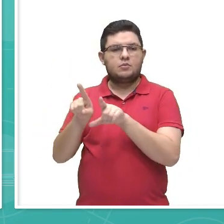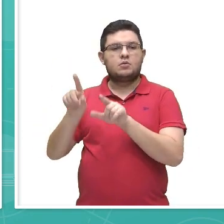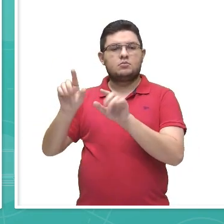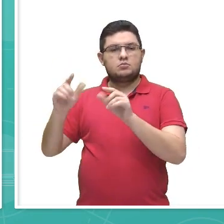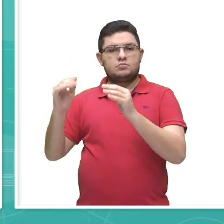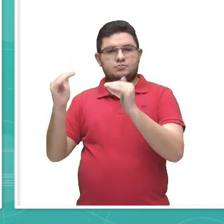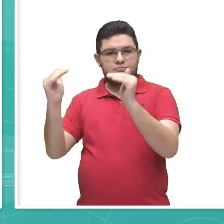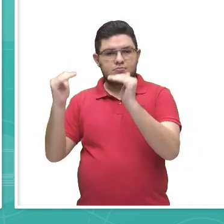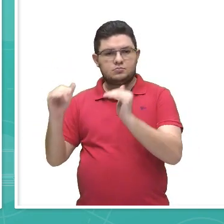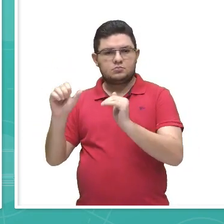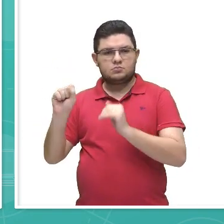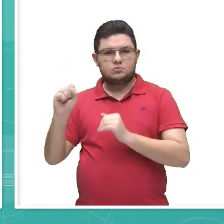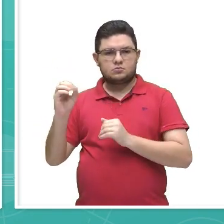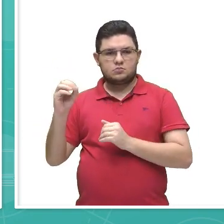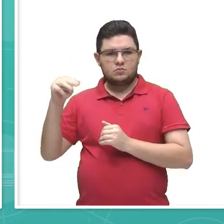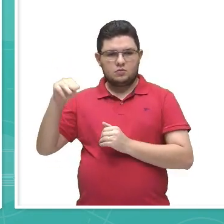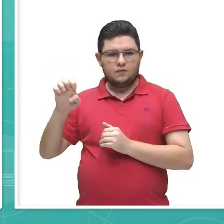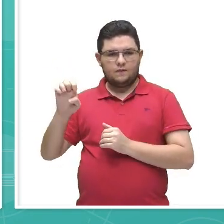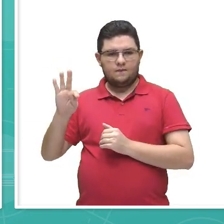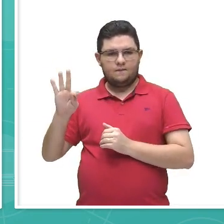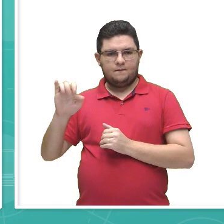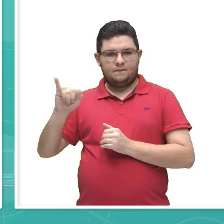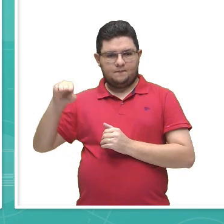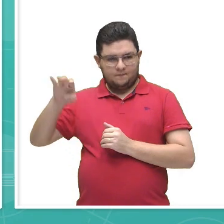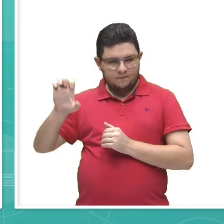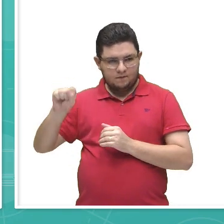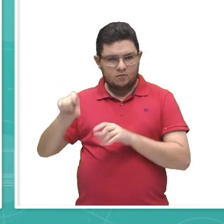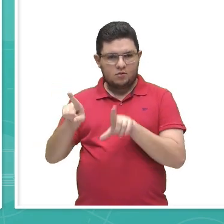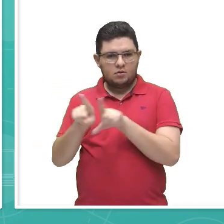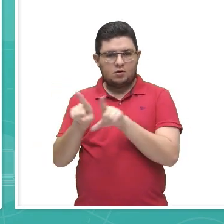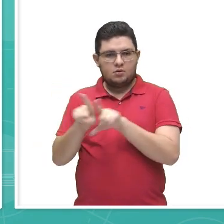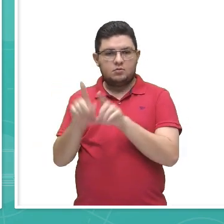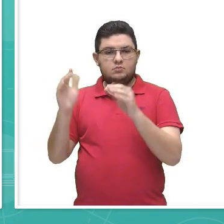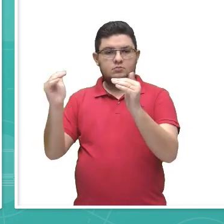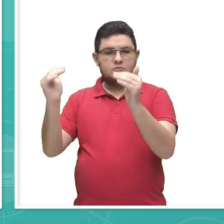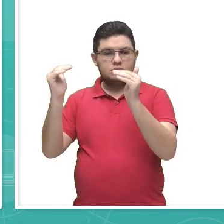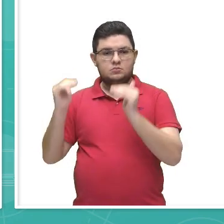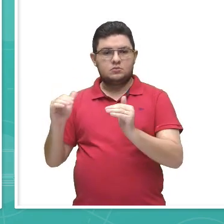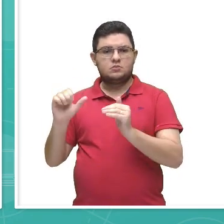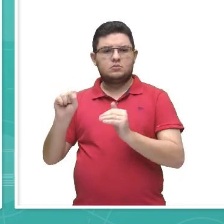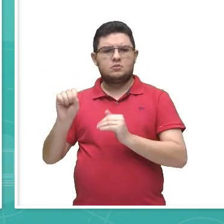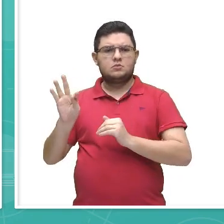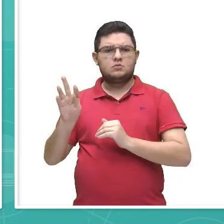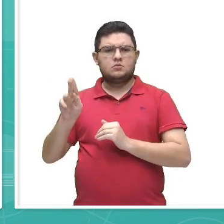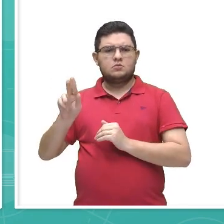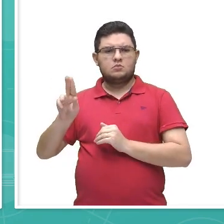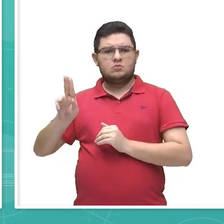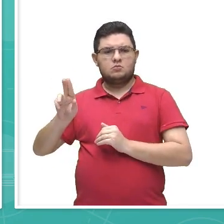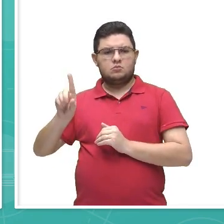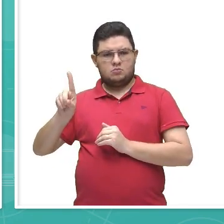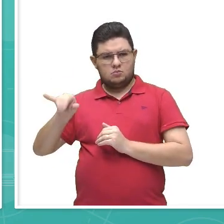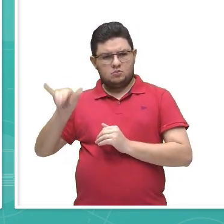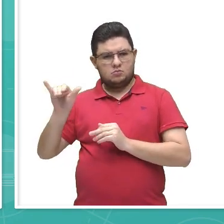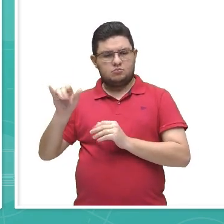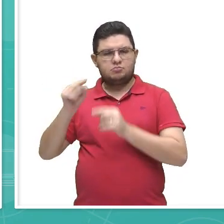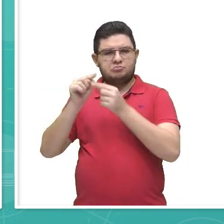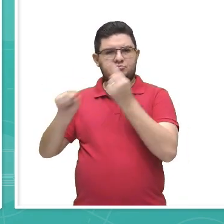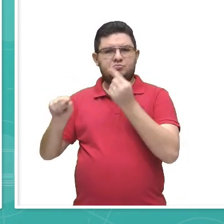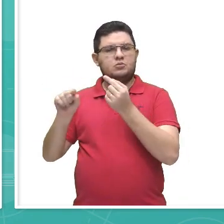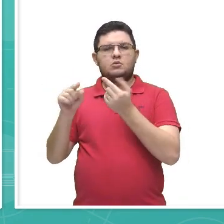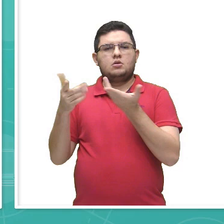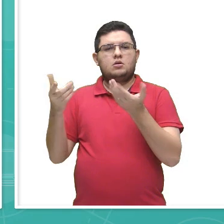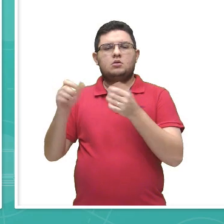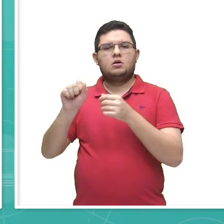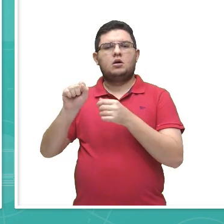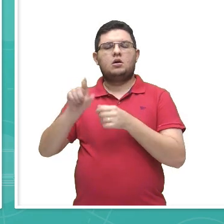You study after classes. Opa, aqui depois do sujeito eu tenho logo um verbo, não é? Então, não tem nenhum